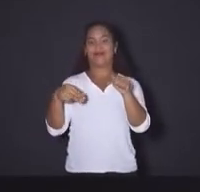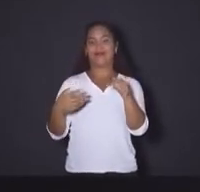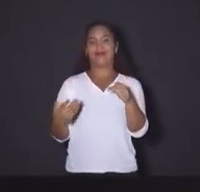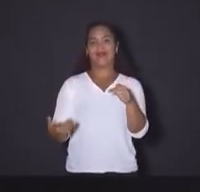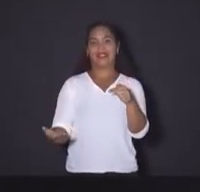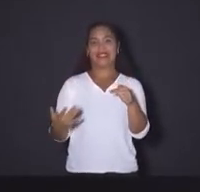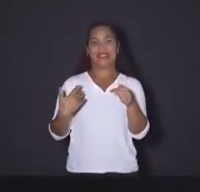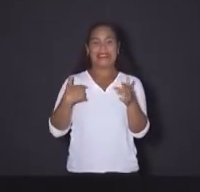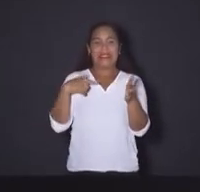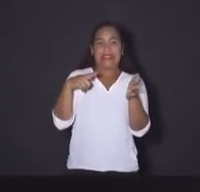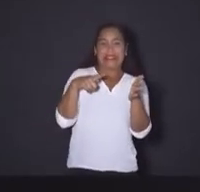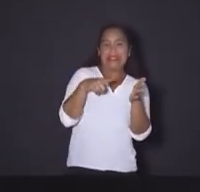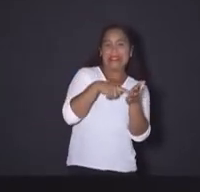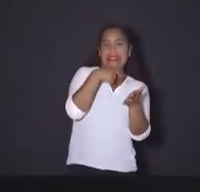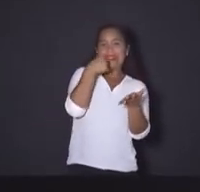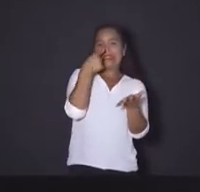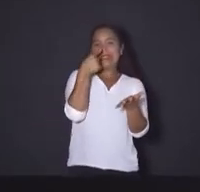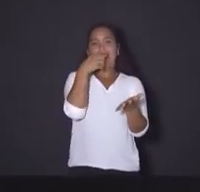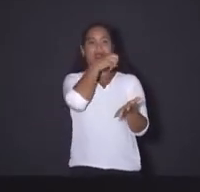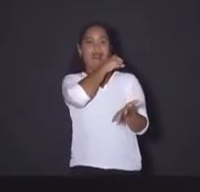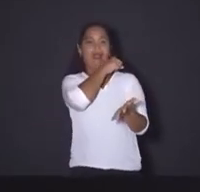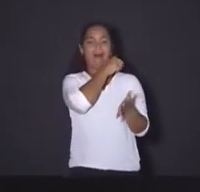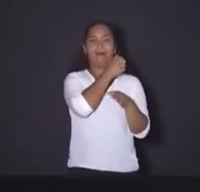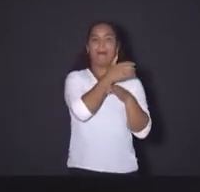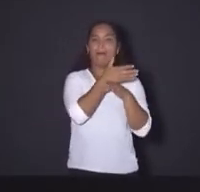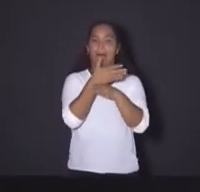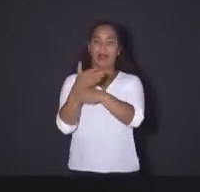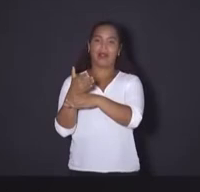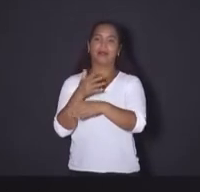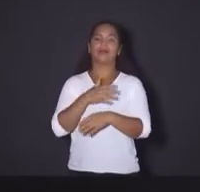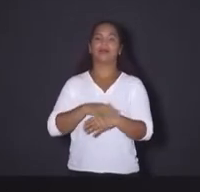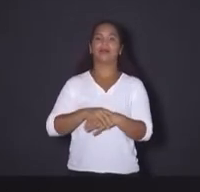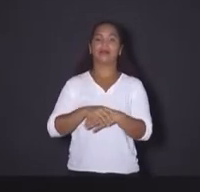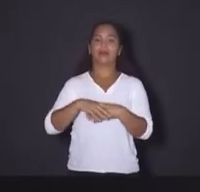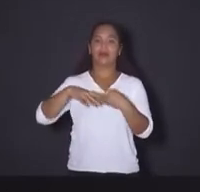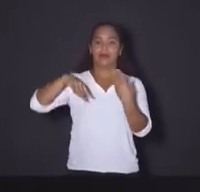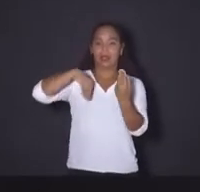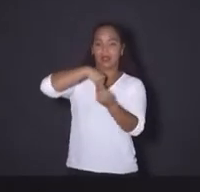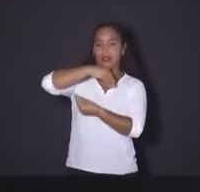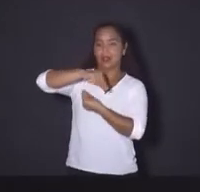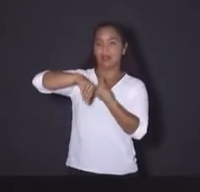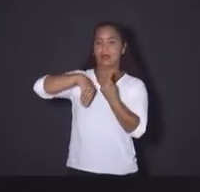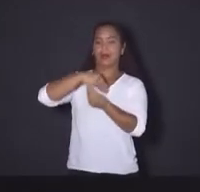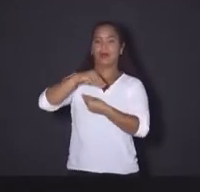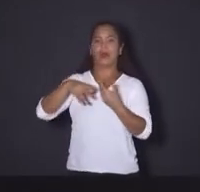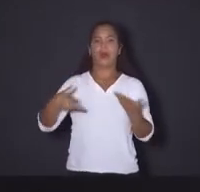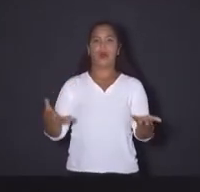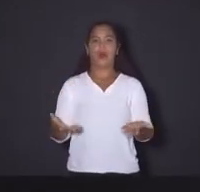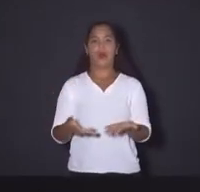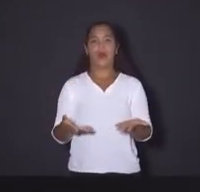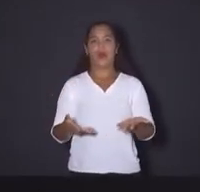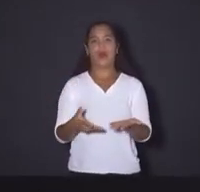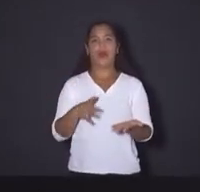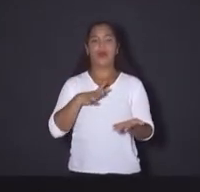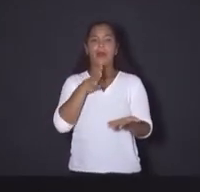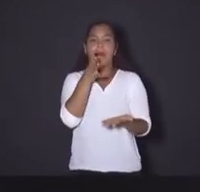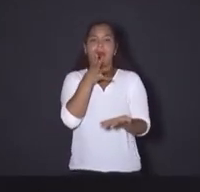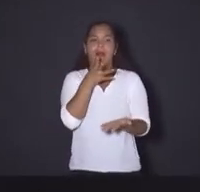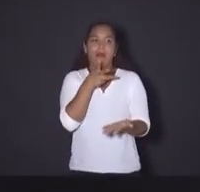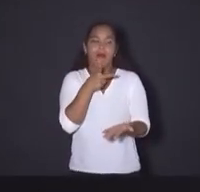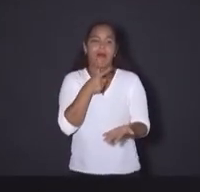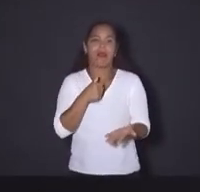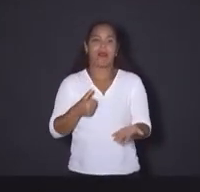acabei pincelando o que eu encontrei pelo caminho. A relação com a menstruação, que até hoje a gente se envergonha,